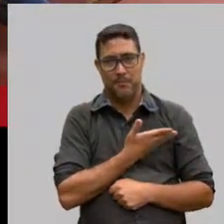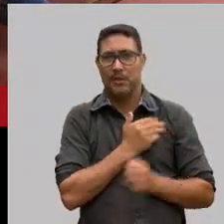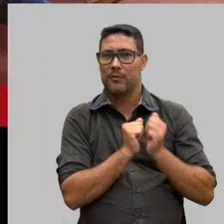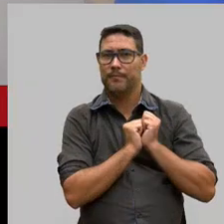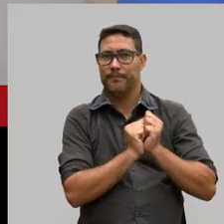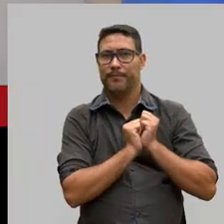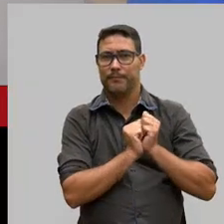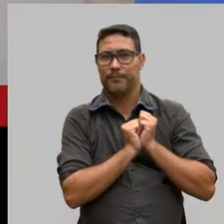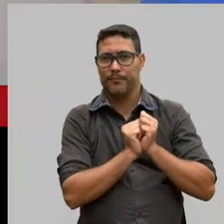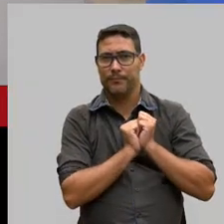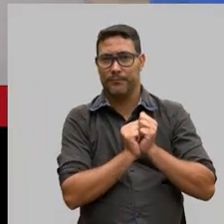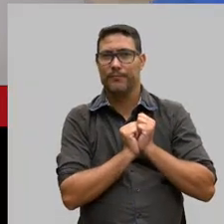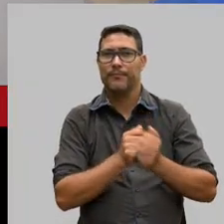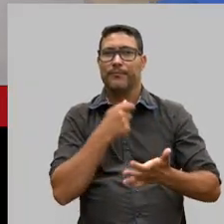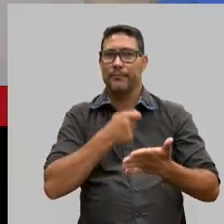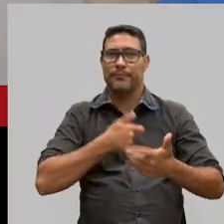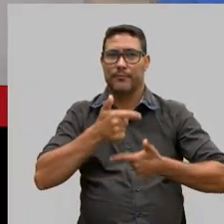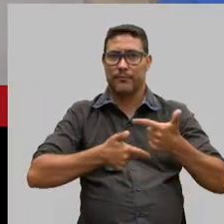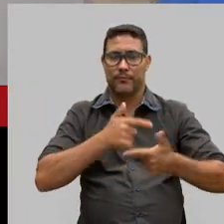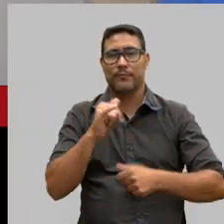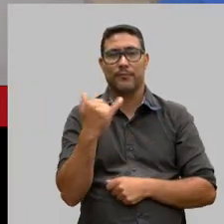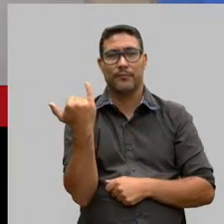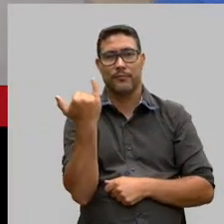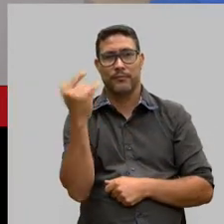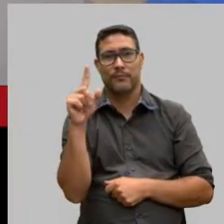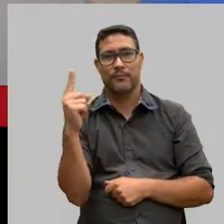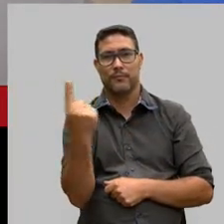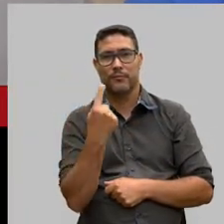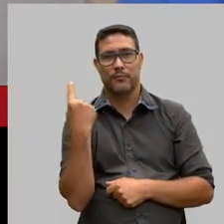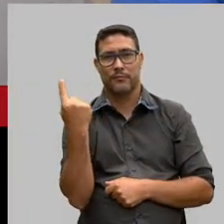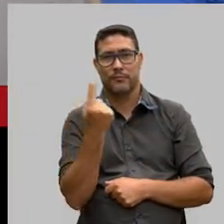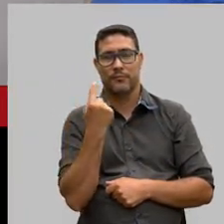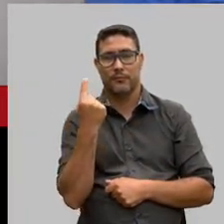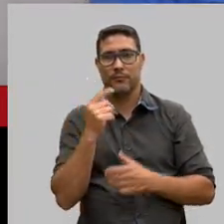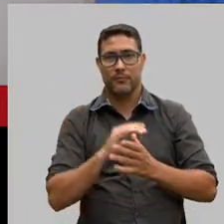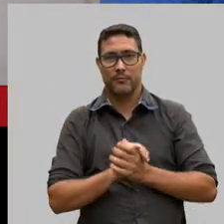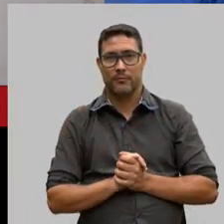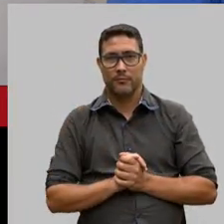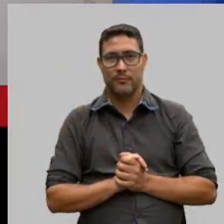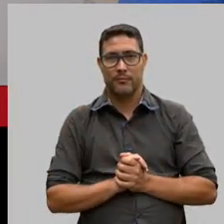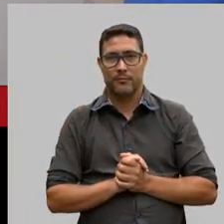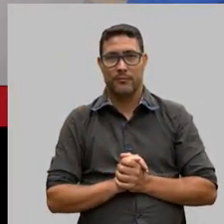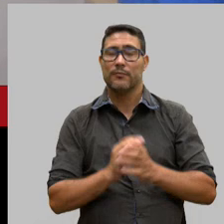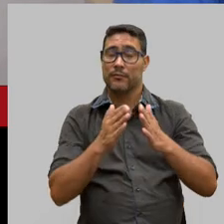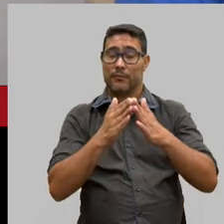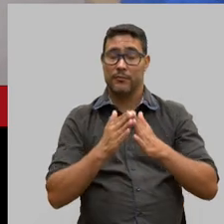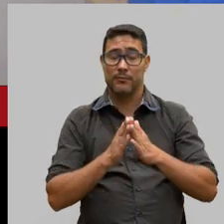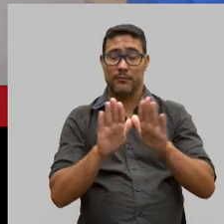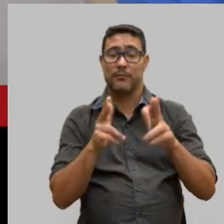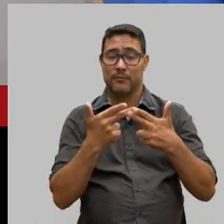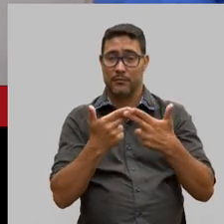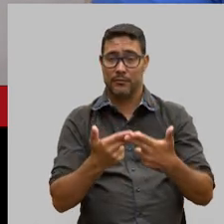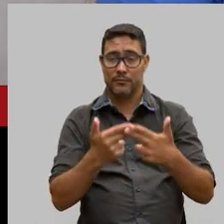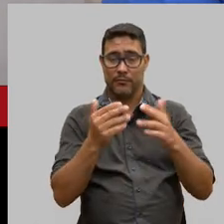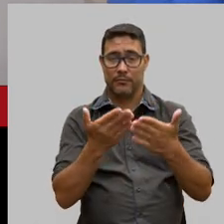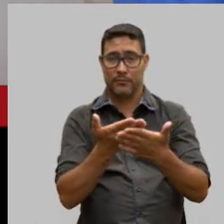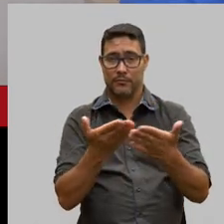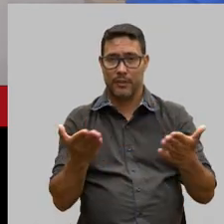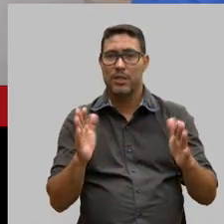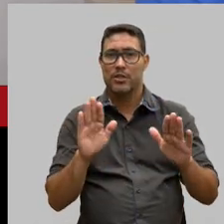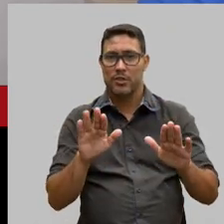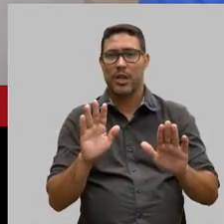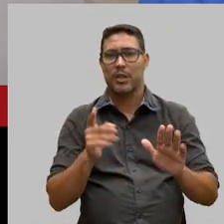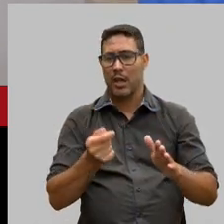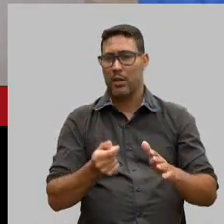lutas importantes nossas né gente Pessoal Olha só vamos só mais pouquinho de de paciência a gente tá já caminhando para